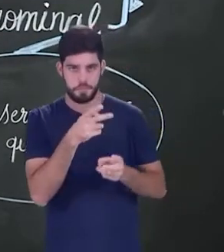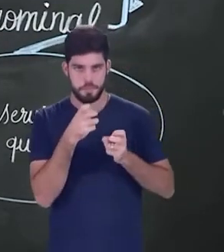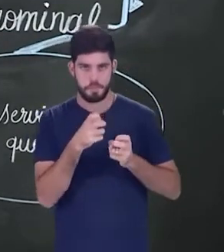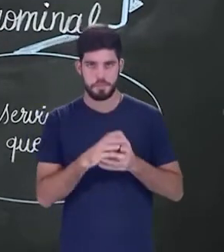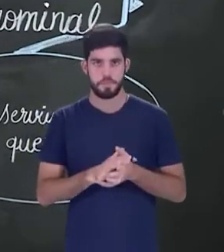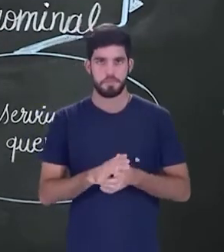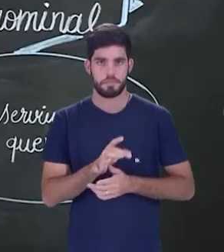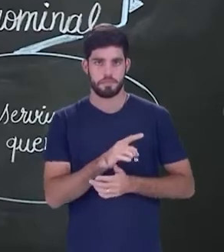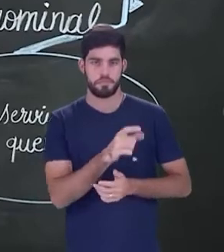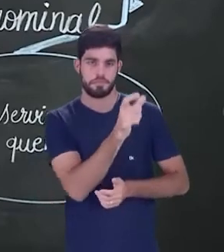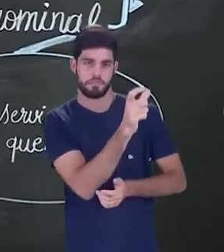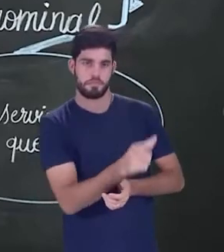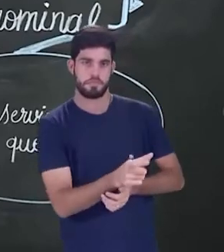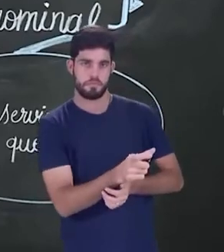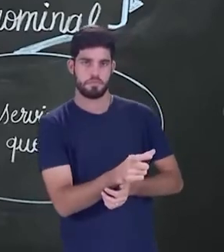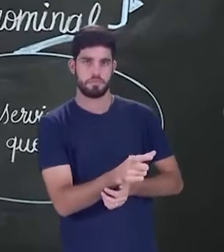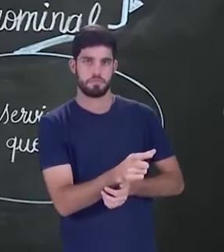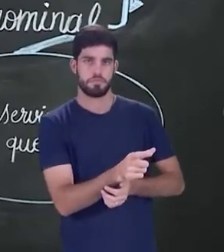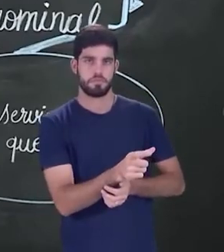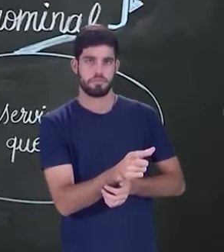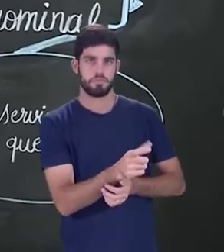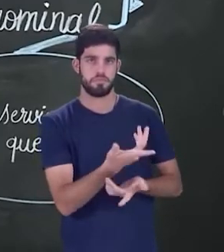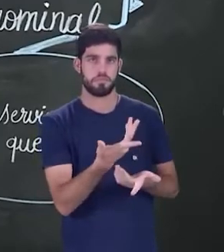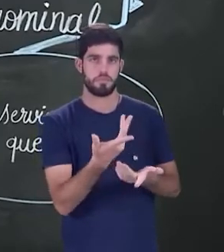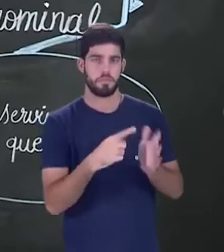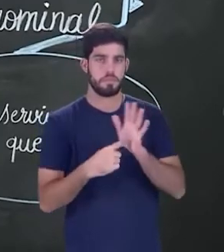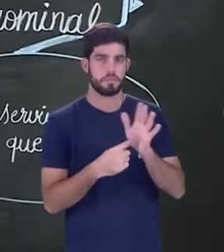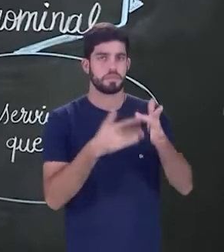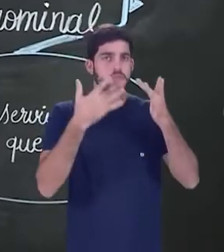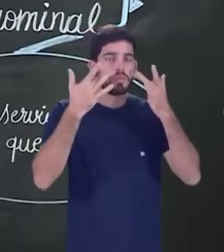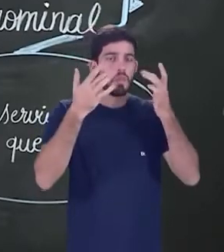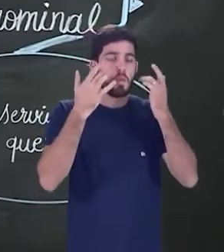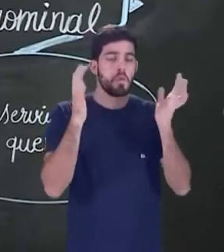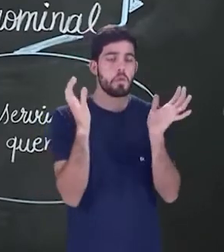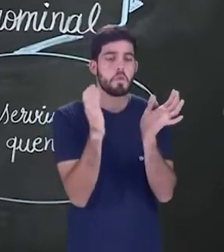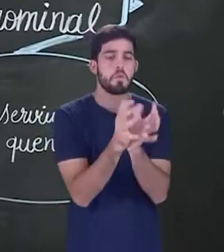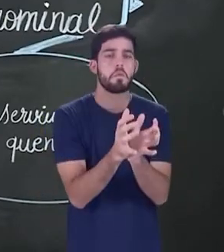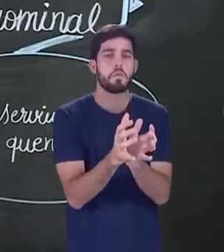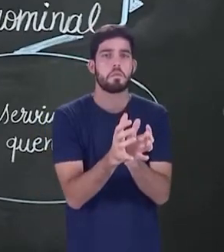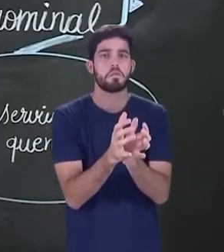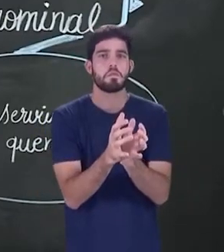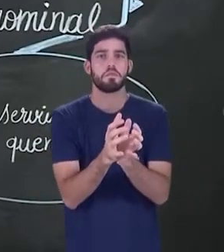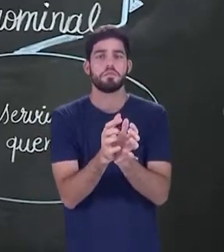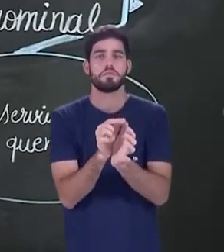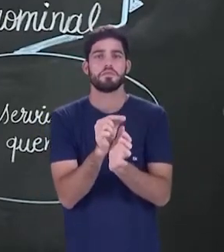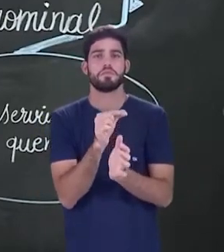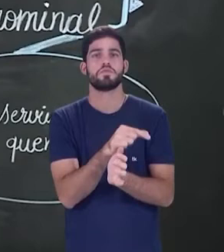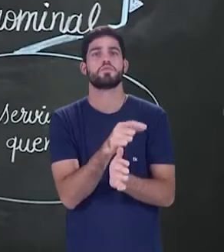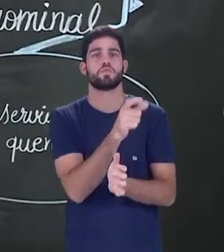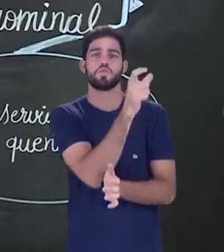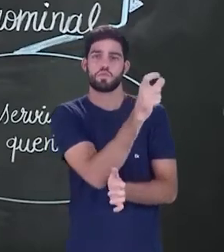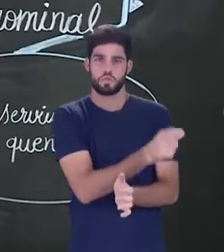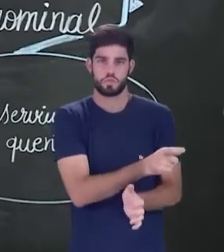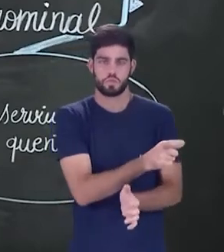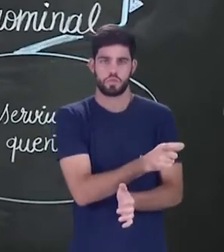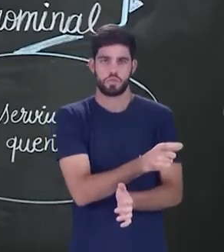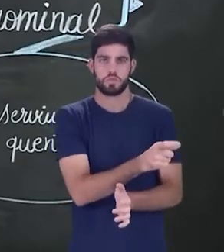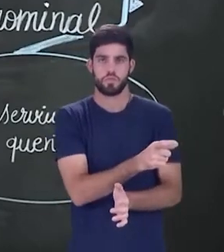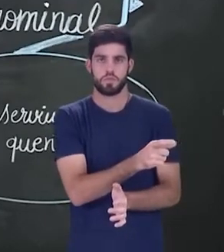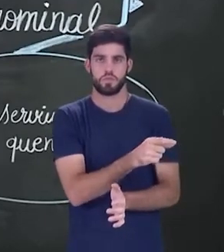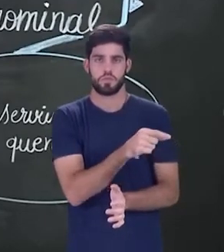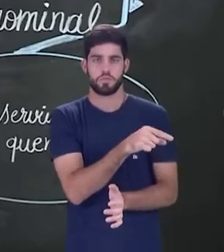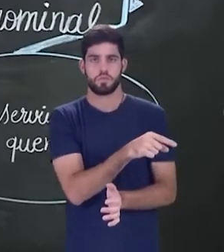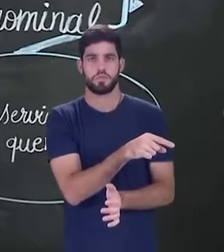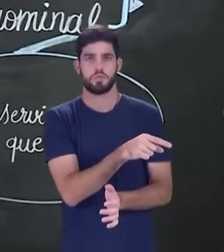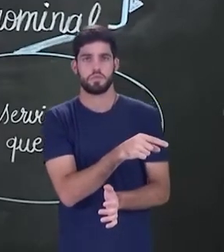dessa oração é as peças teatrais do grupo. Temos um sujeito, estou falando de alguém, de algum elemento, nesse caso